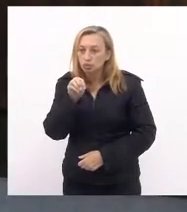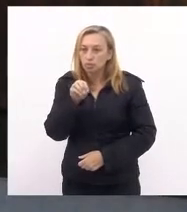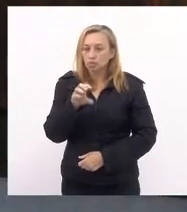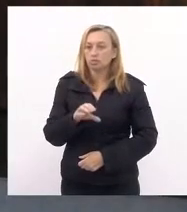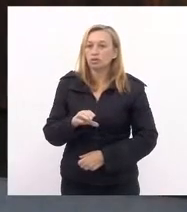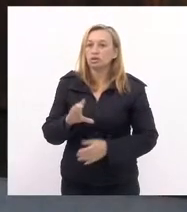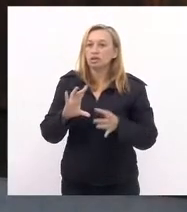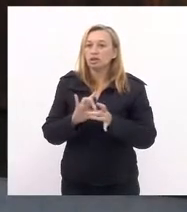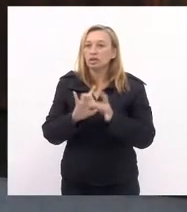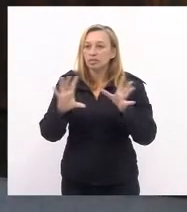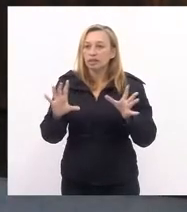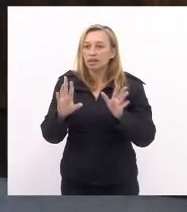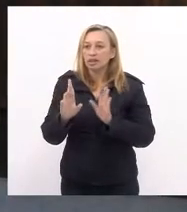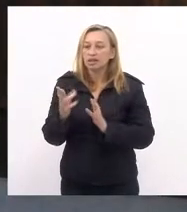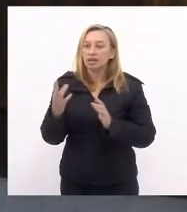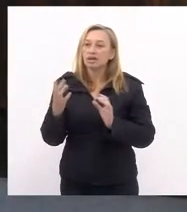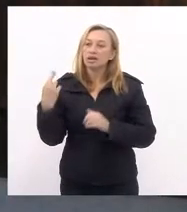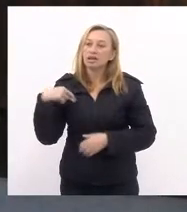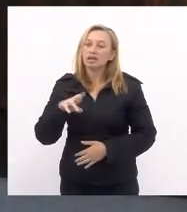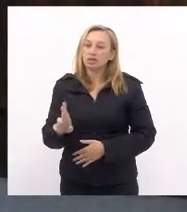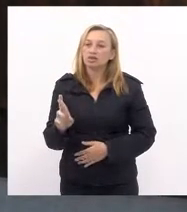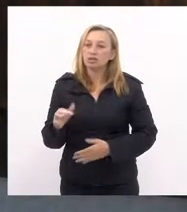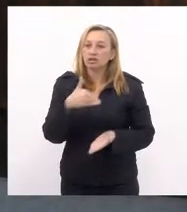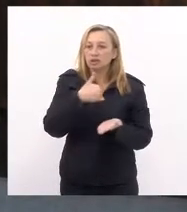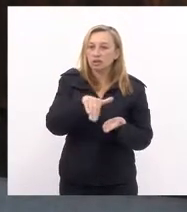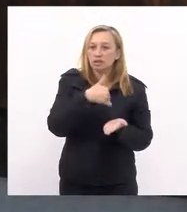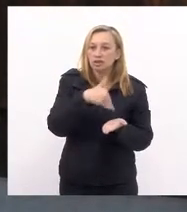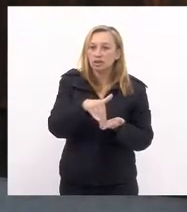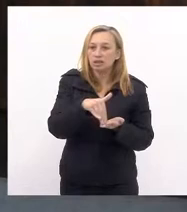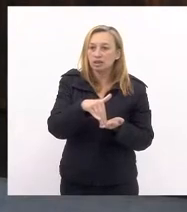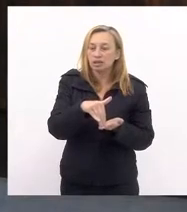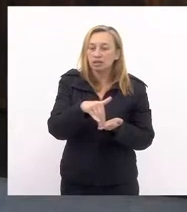da liberdade religiosa da Secretaria,